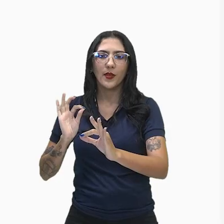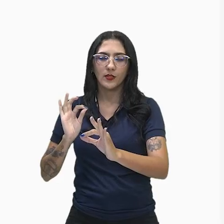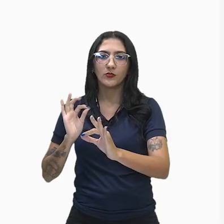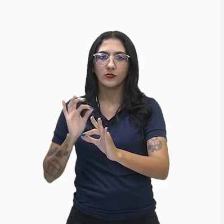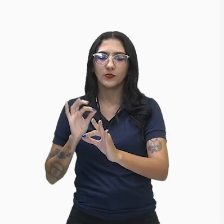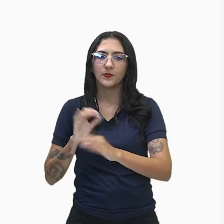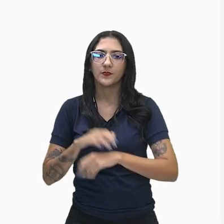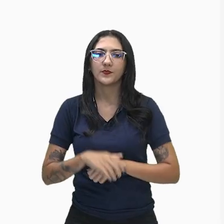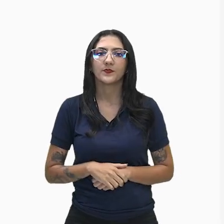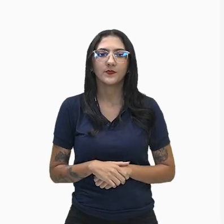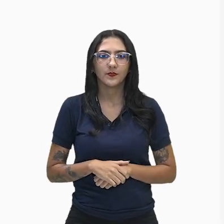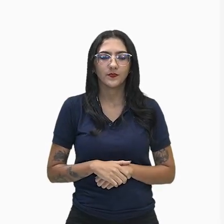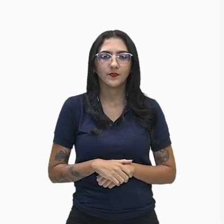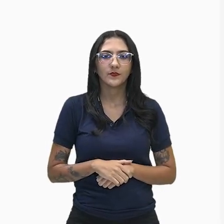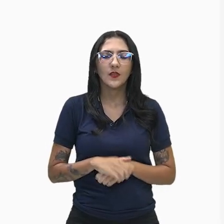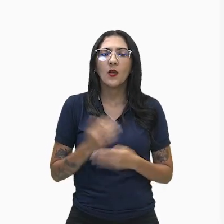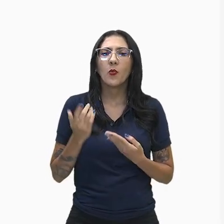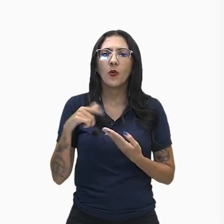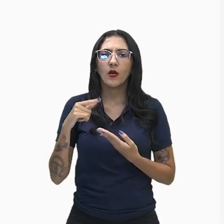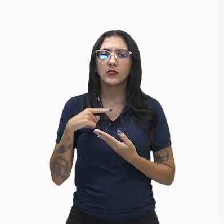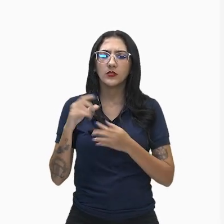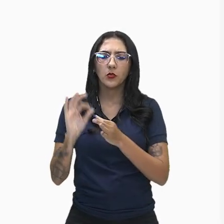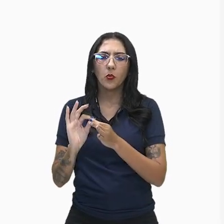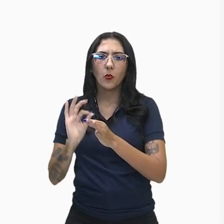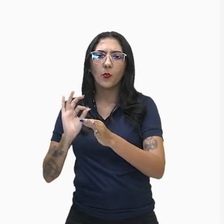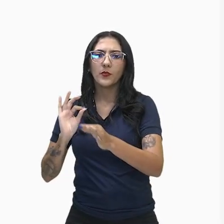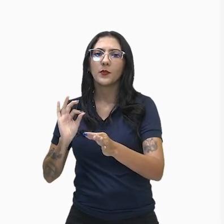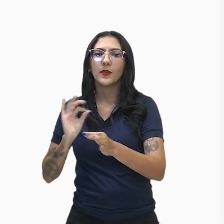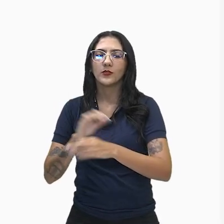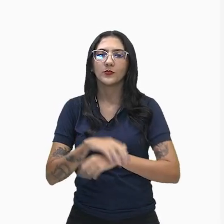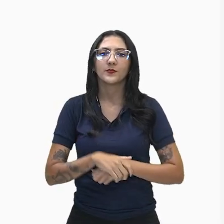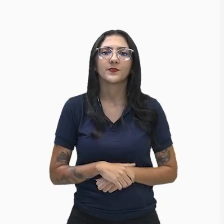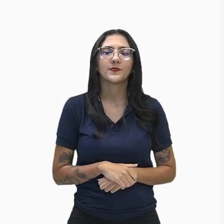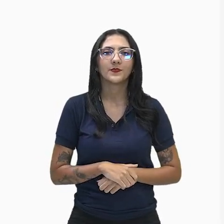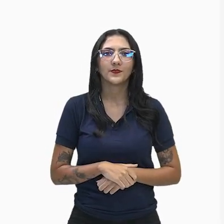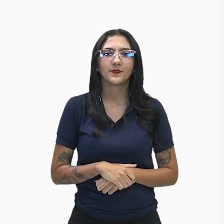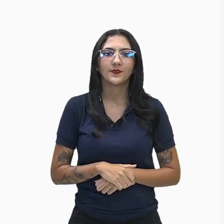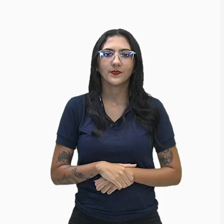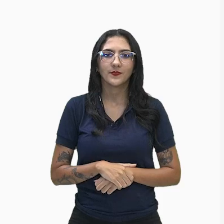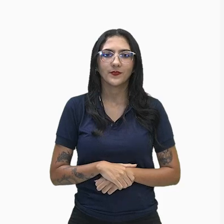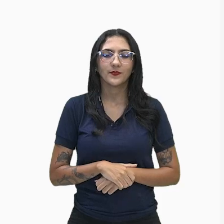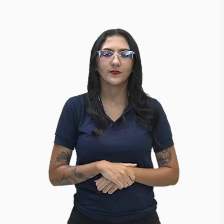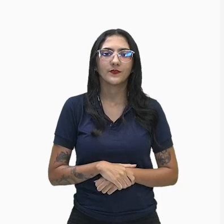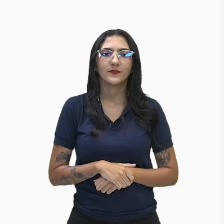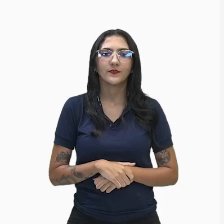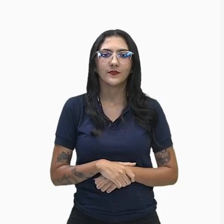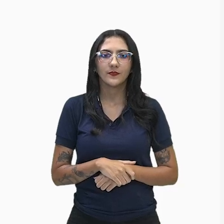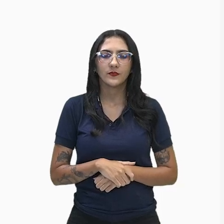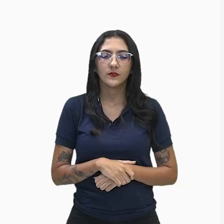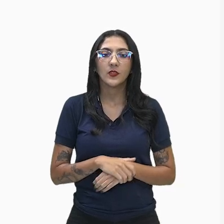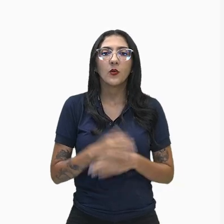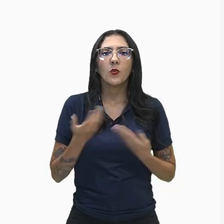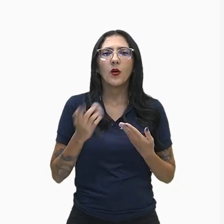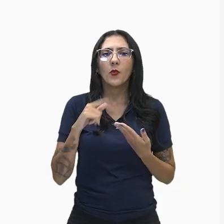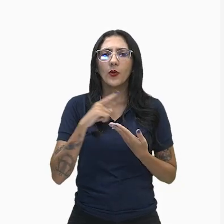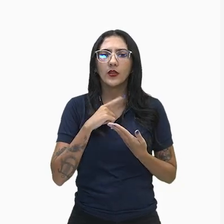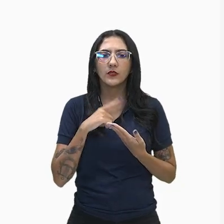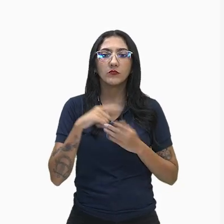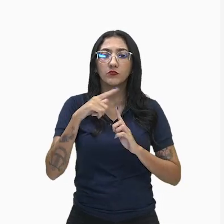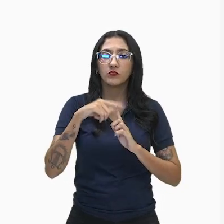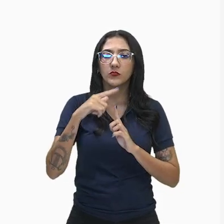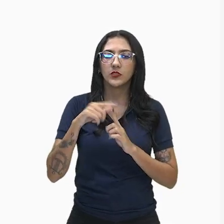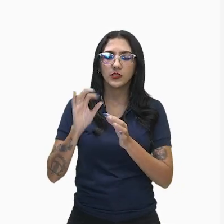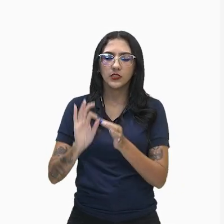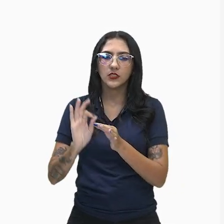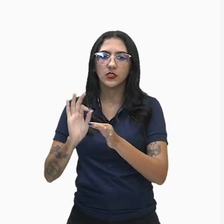o comprimento dessa estrada? Quer saber isso aqui, ó? Quer saber, ó? A distância dessa estrada aqui, ó, da